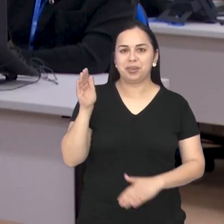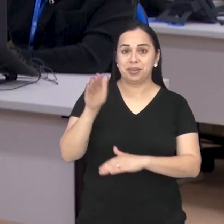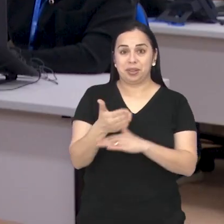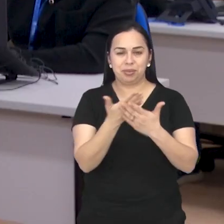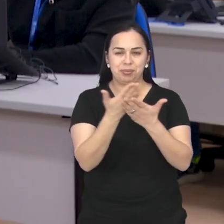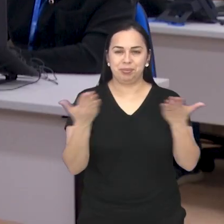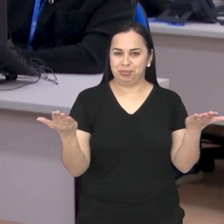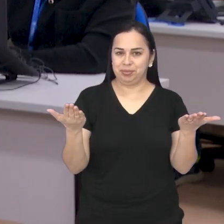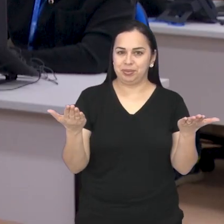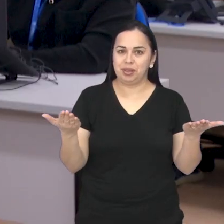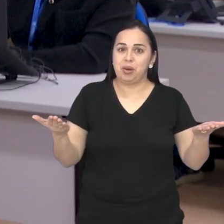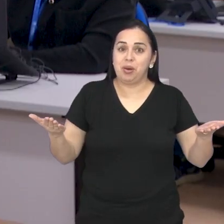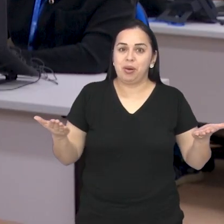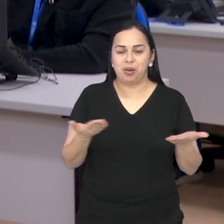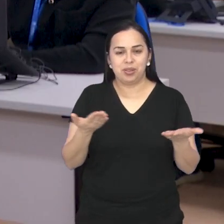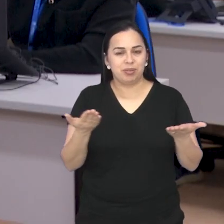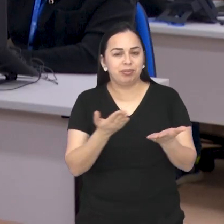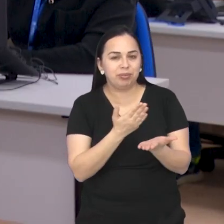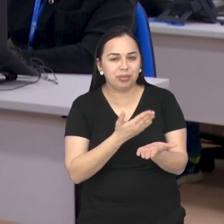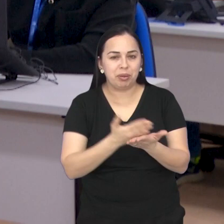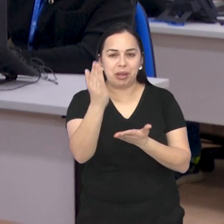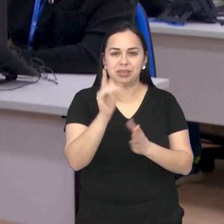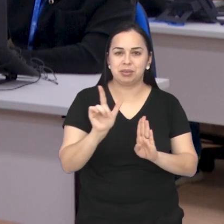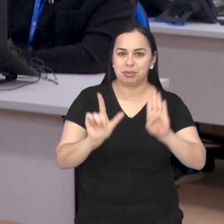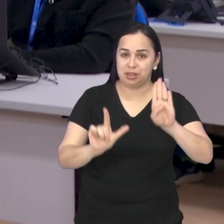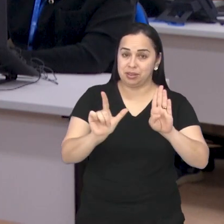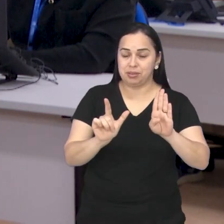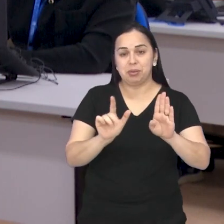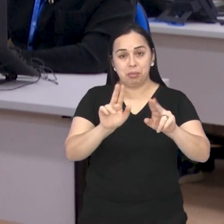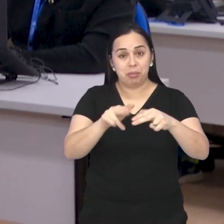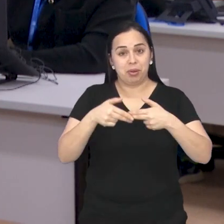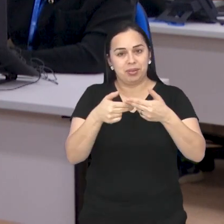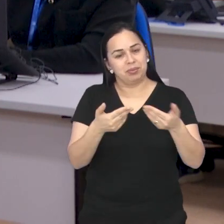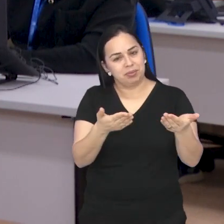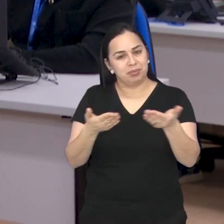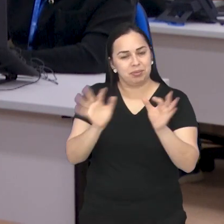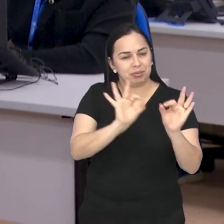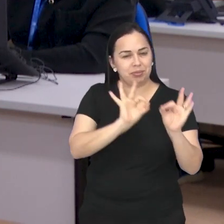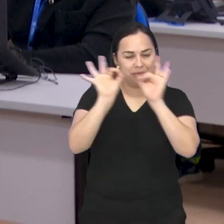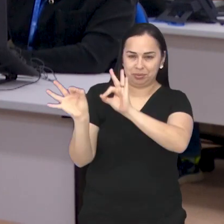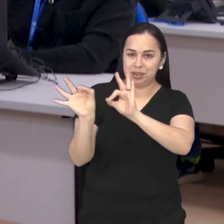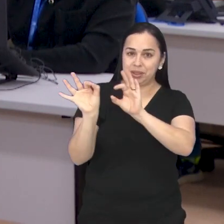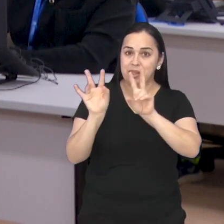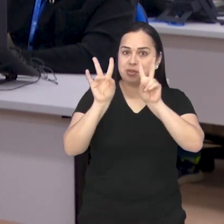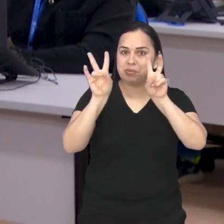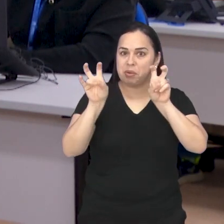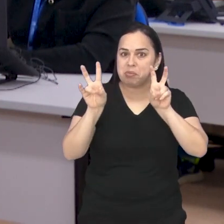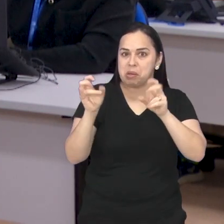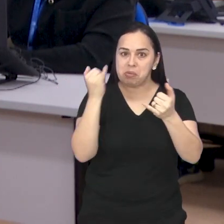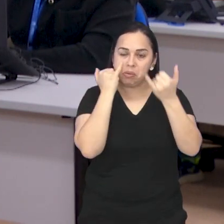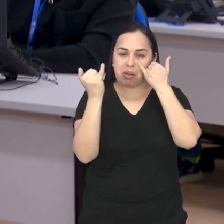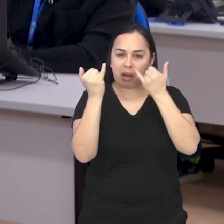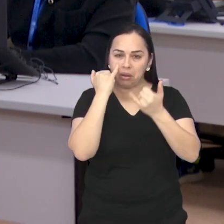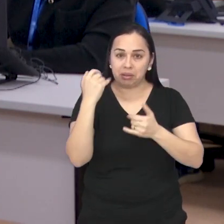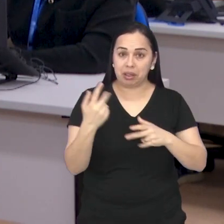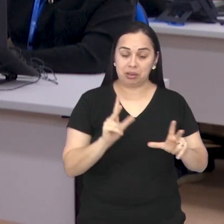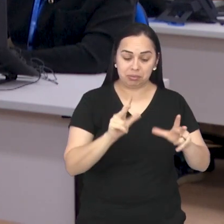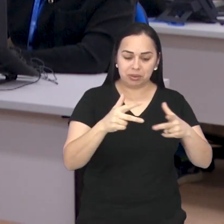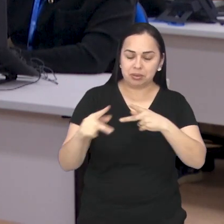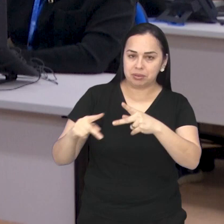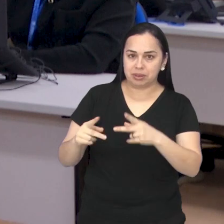Olá, muito boa tarde para você. Este é o Boletim Legislativo e você, o nosso convidado para acompanhar os destaques da Câmara e da nossa